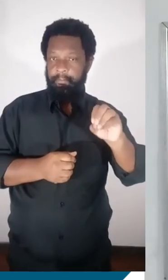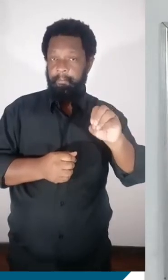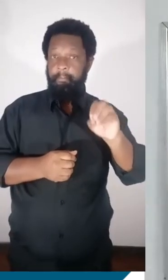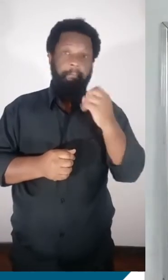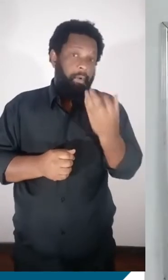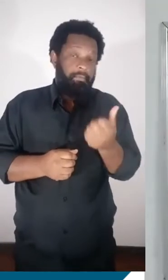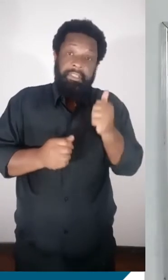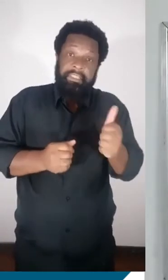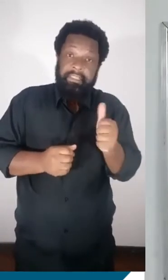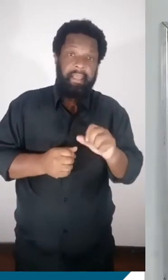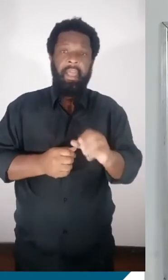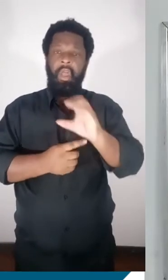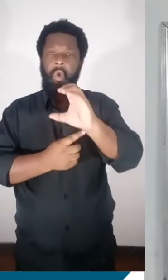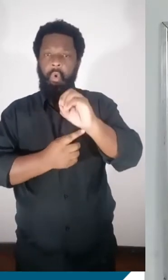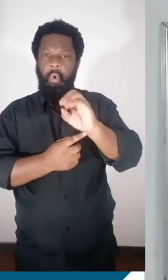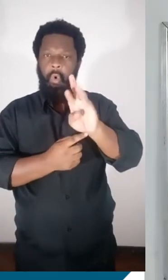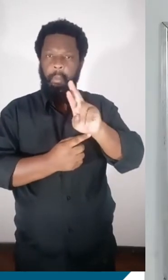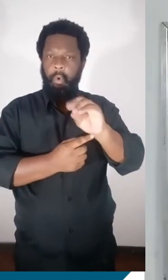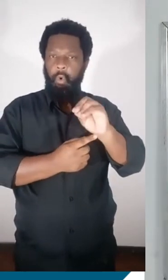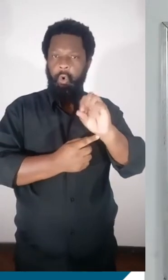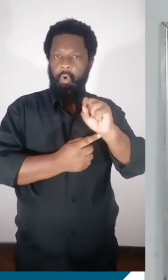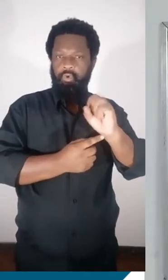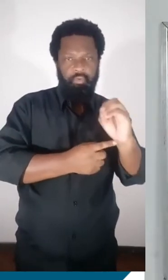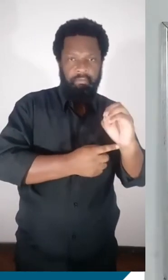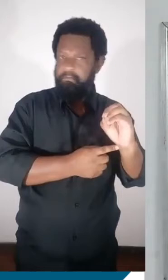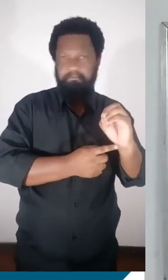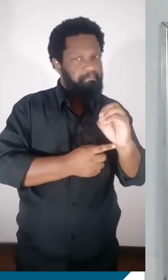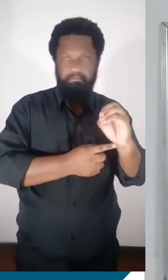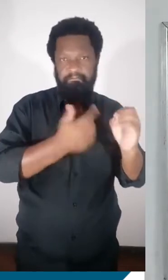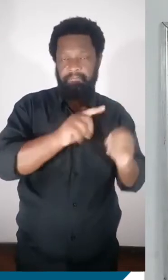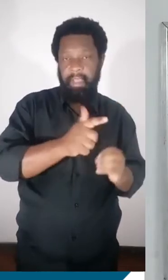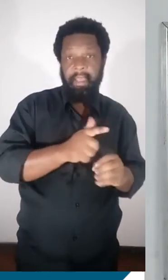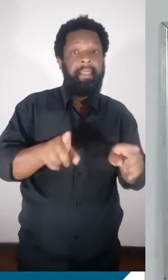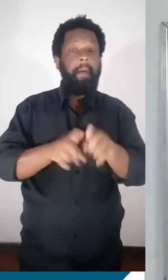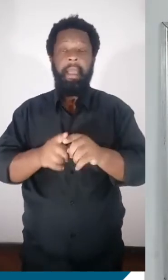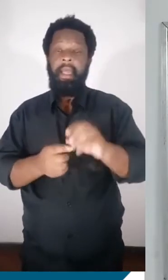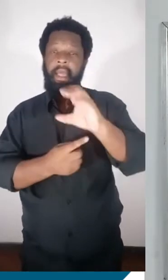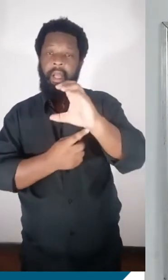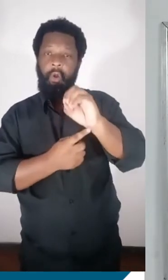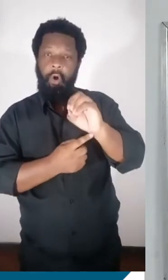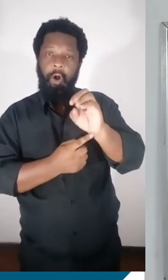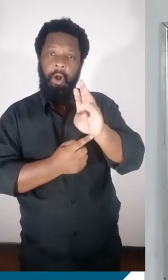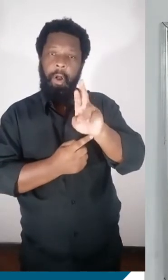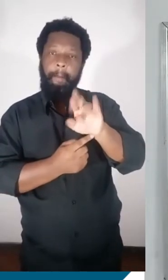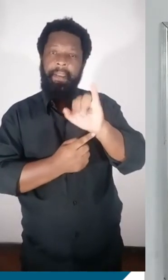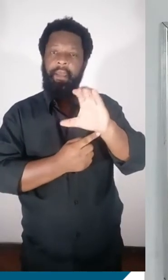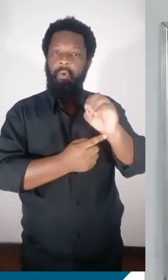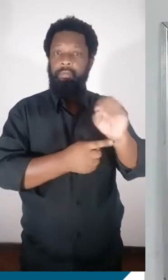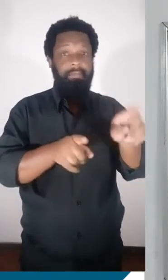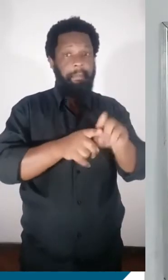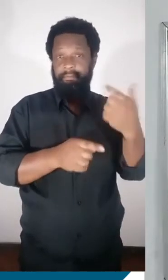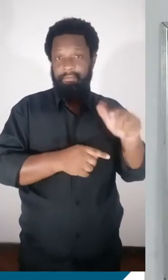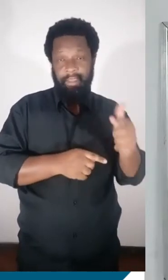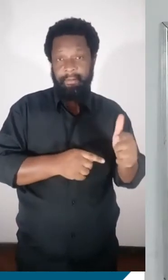Bom, pessoal, se não existe cobroso, tá? Não existe côbrico, tá? Então, nós vamos pensar